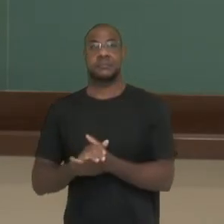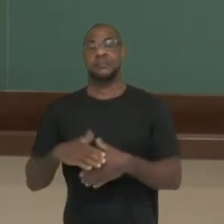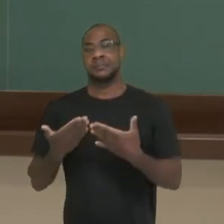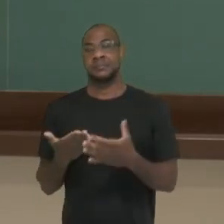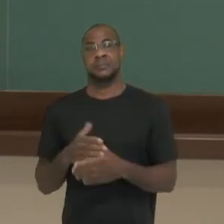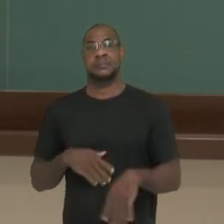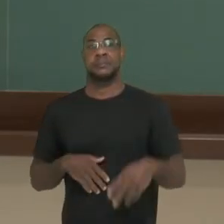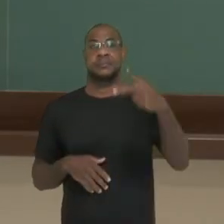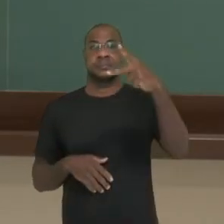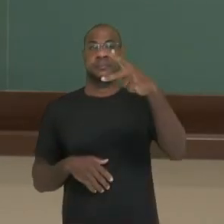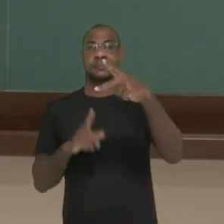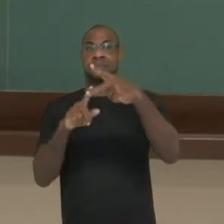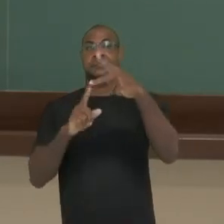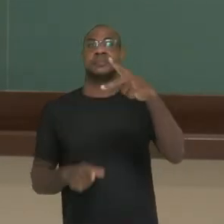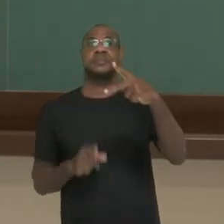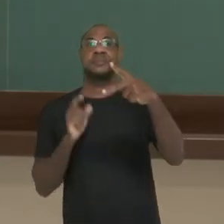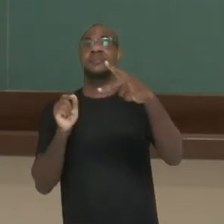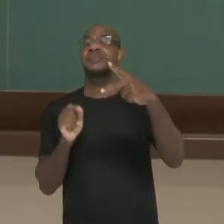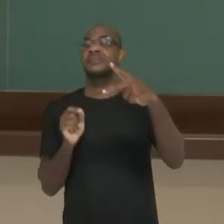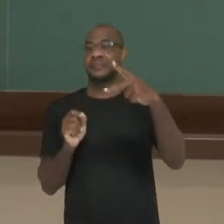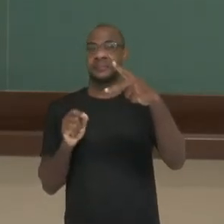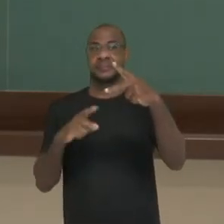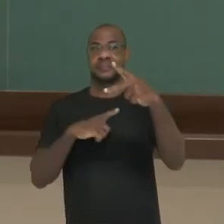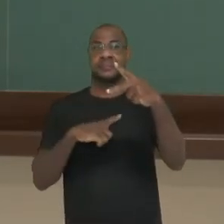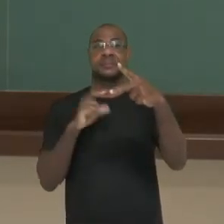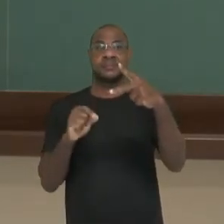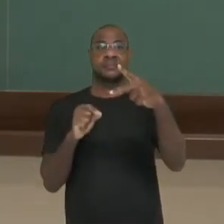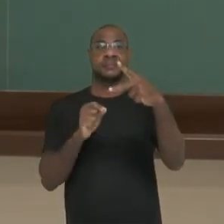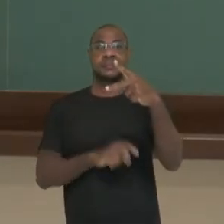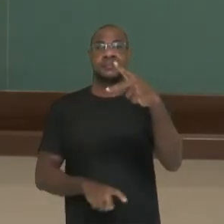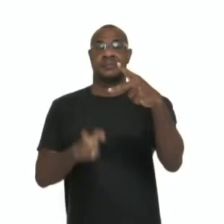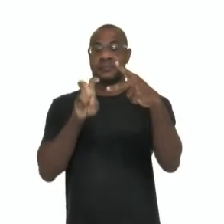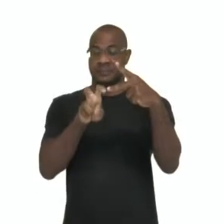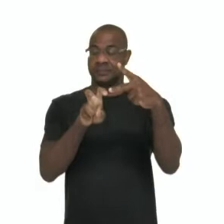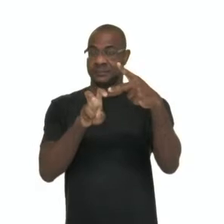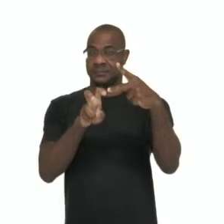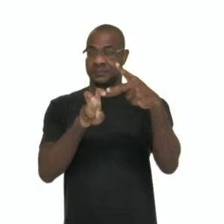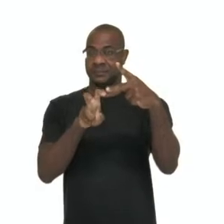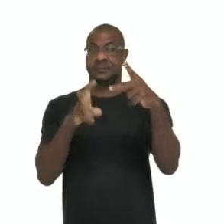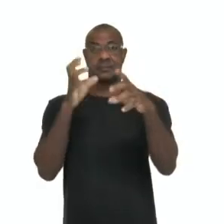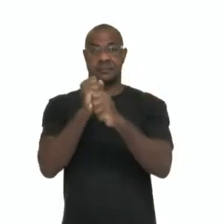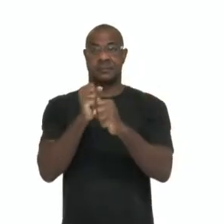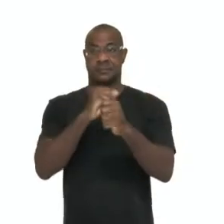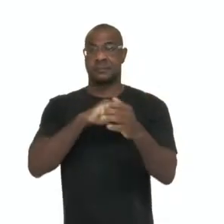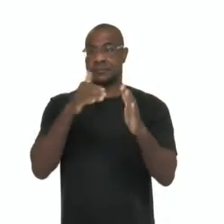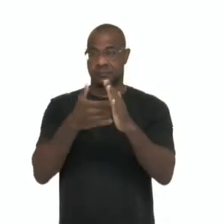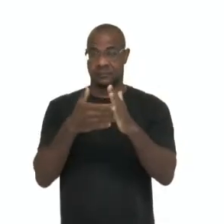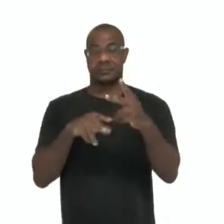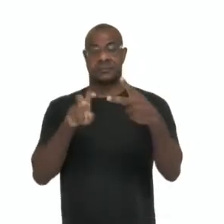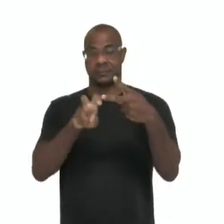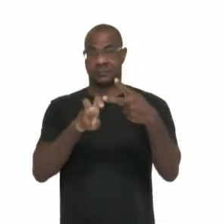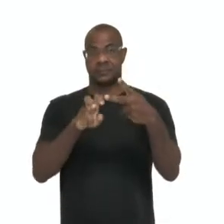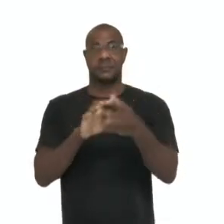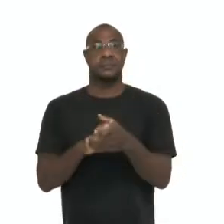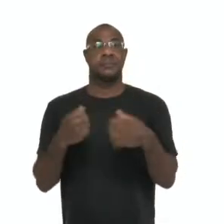P, né? Logo, o meu P, ele tem 5. E eu vou ter que subdividir